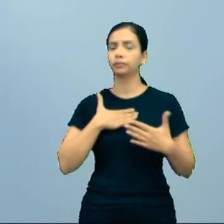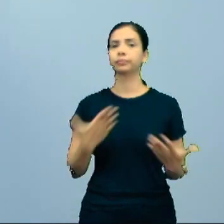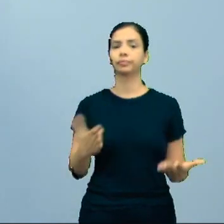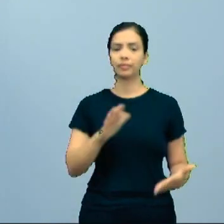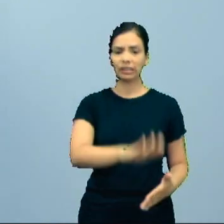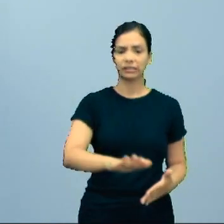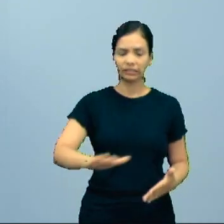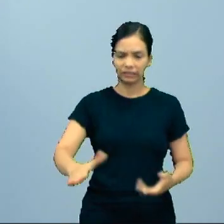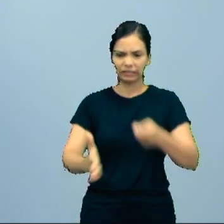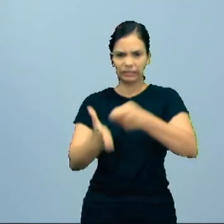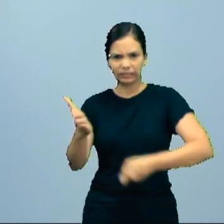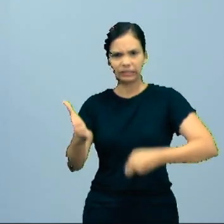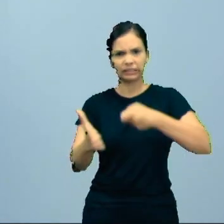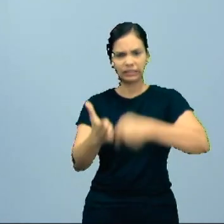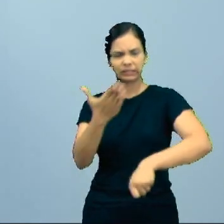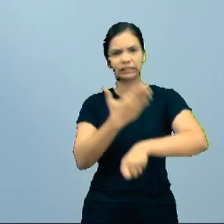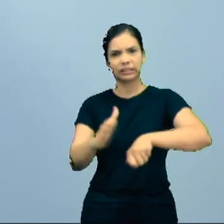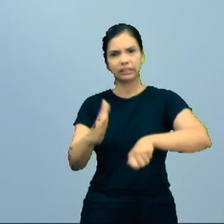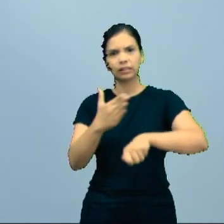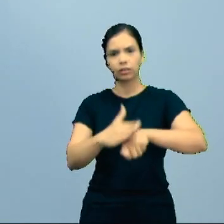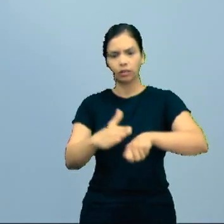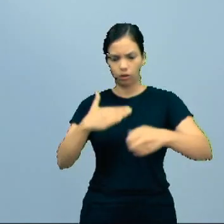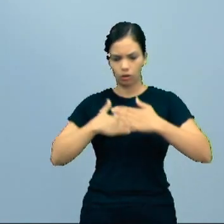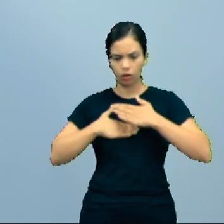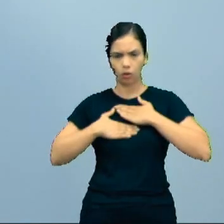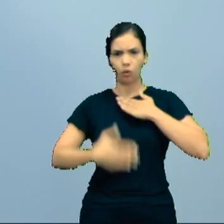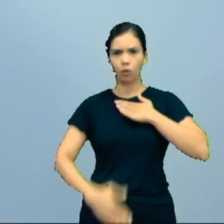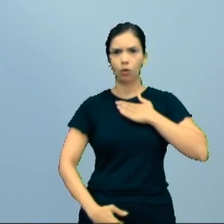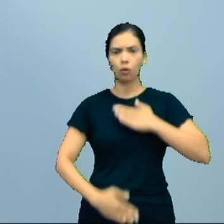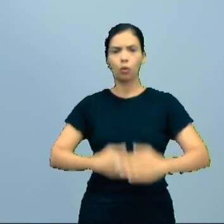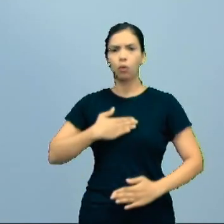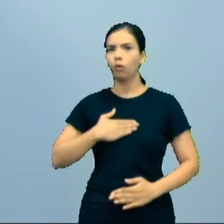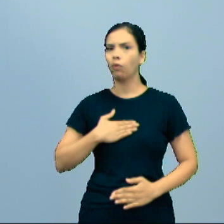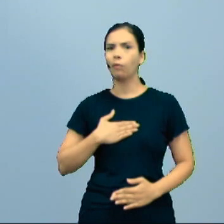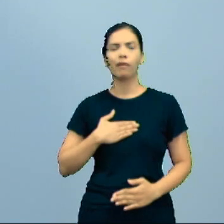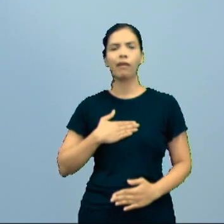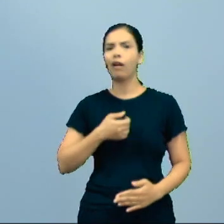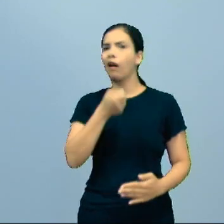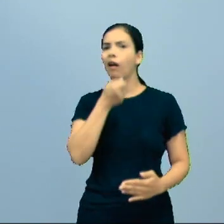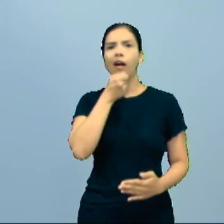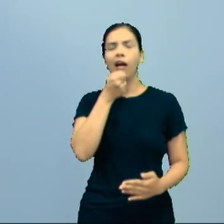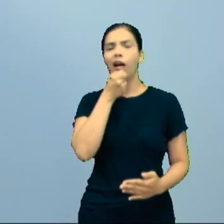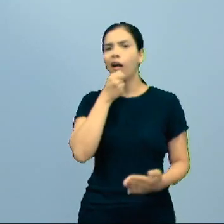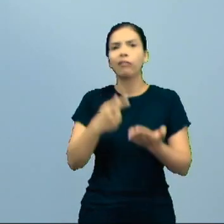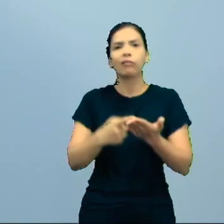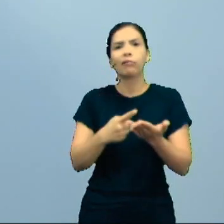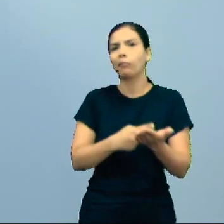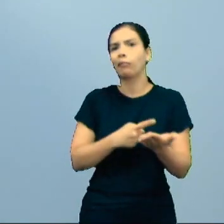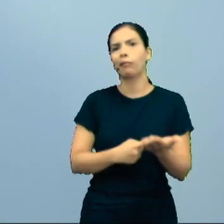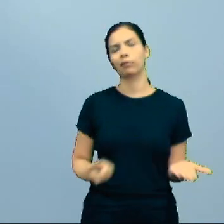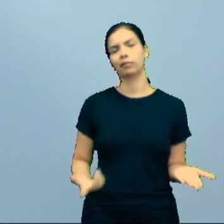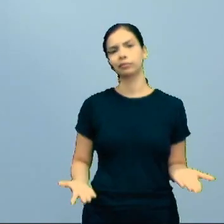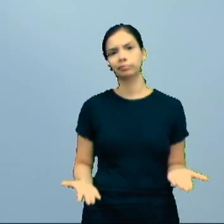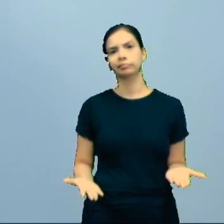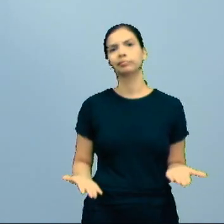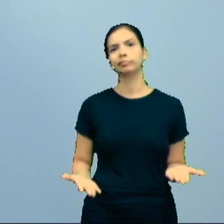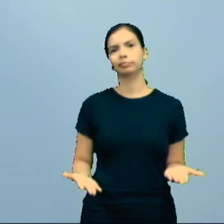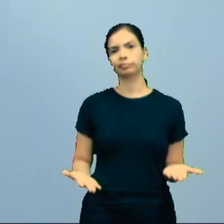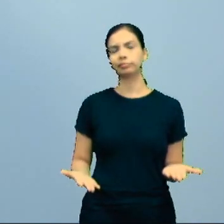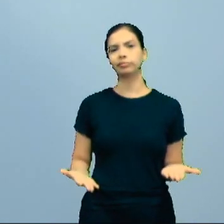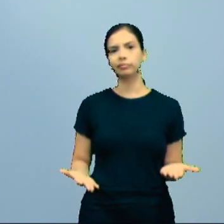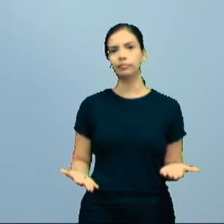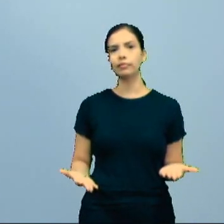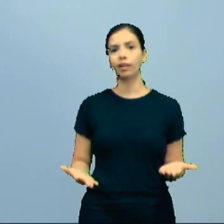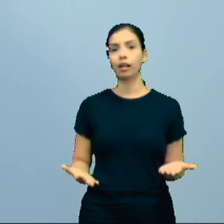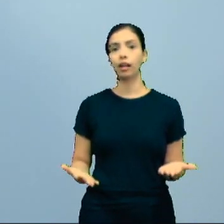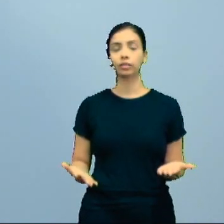submetidas a um treinamento muito intenso e sua condição corporal ainda não é adequada para isso. E se falando em nível de formação de